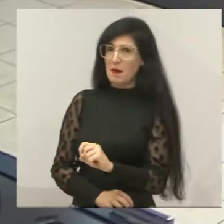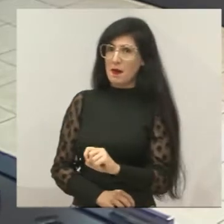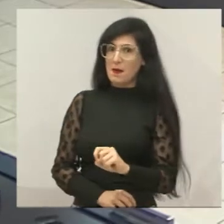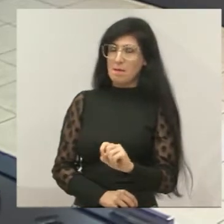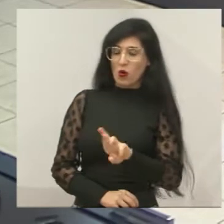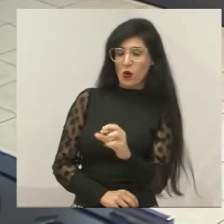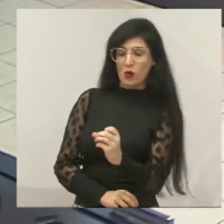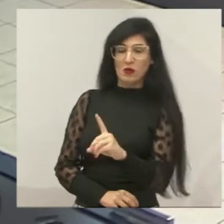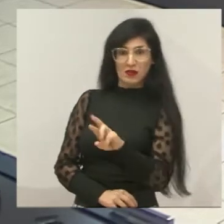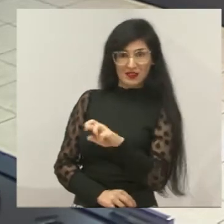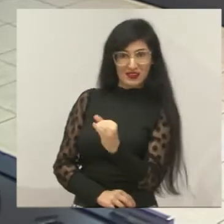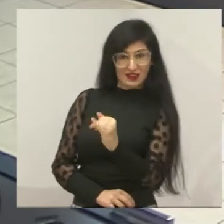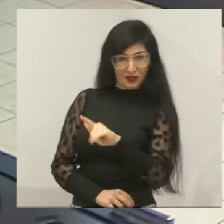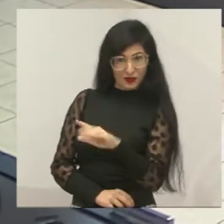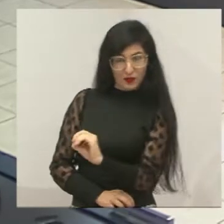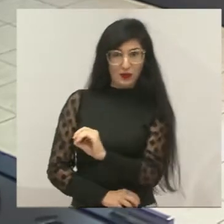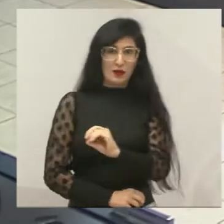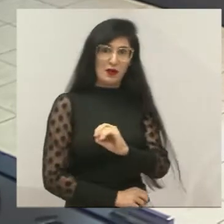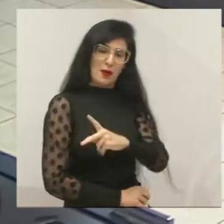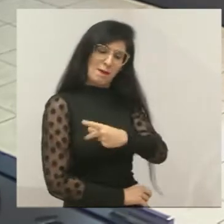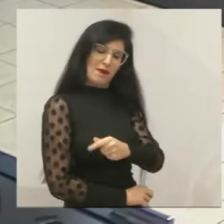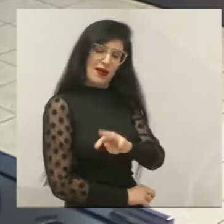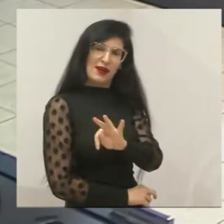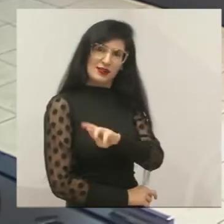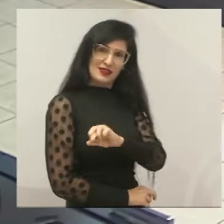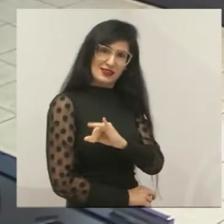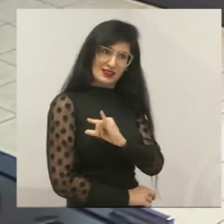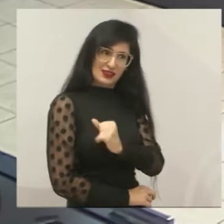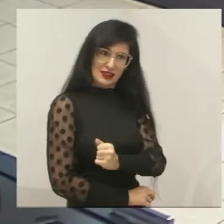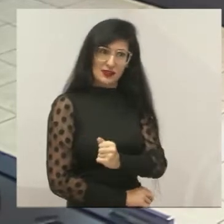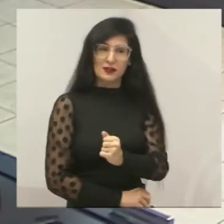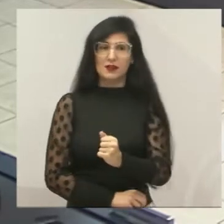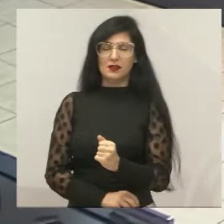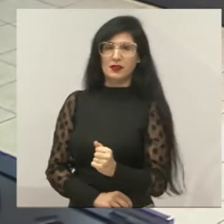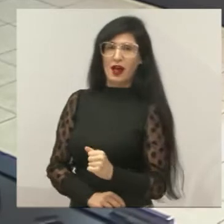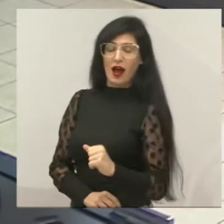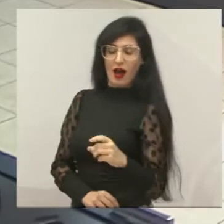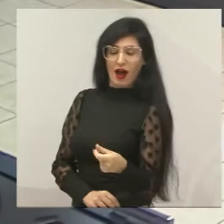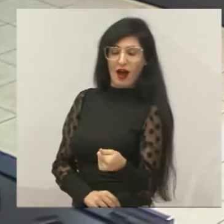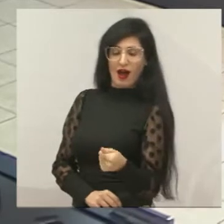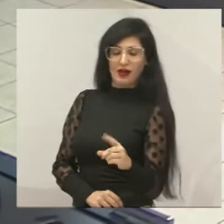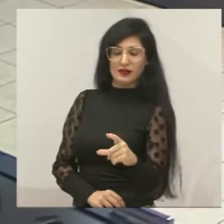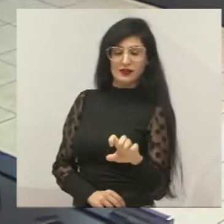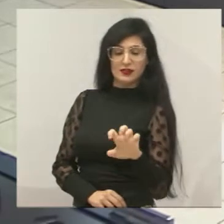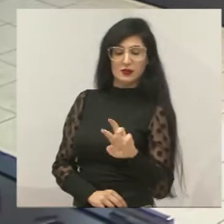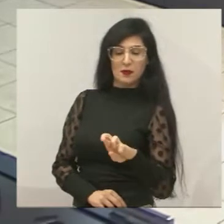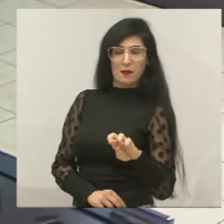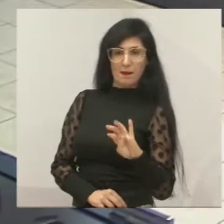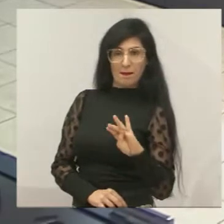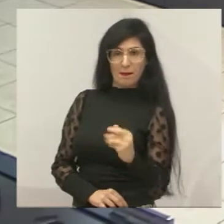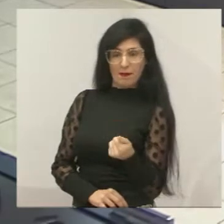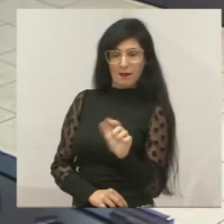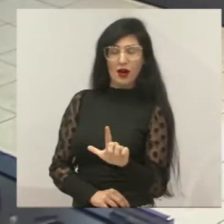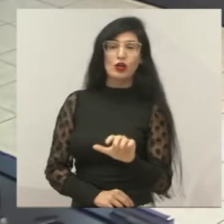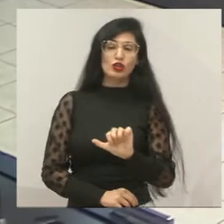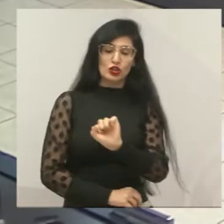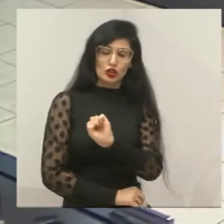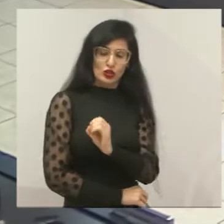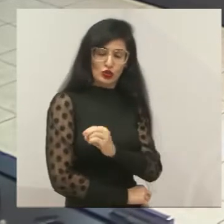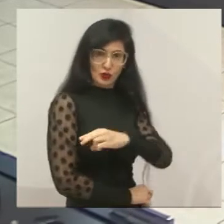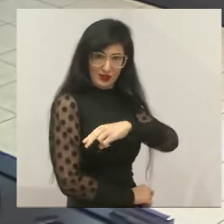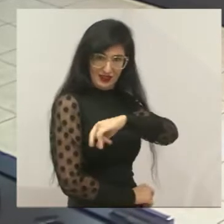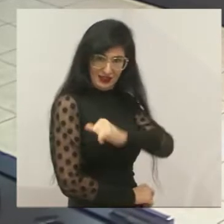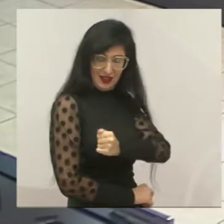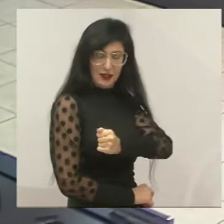Dr. Rodrigo Salomão, Patrícia Juliane, Aderbal Sodré, Sônia Patas